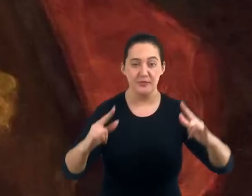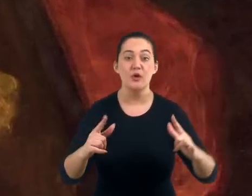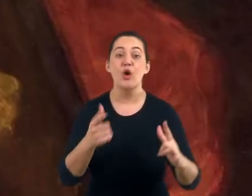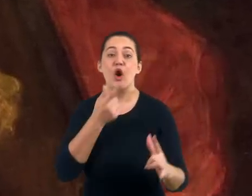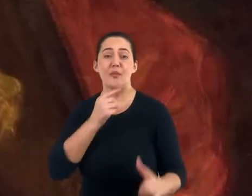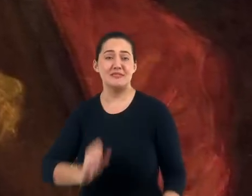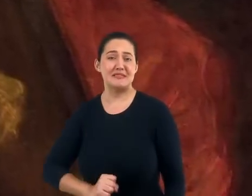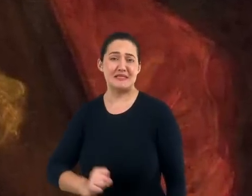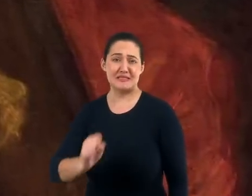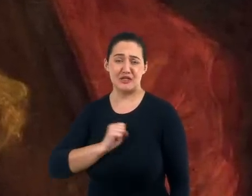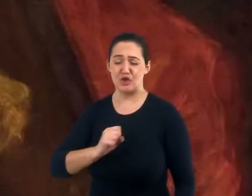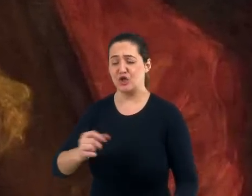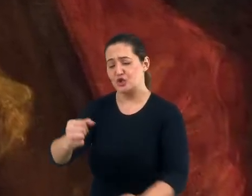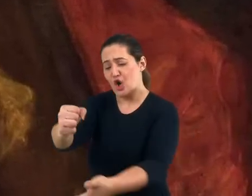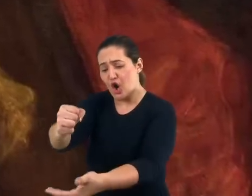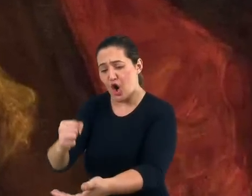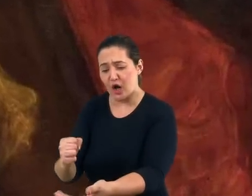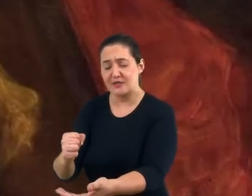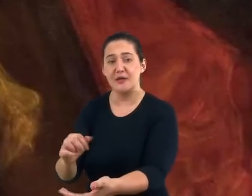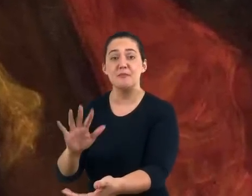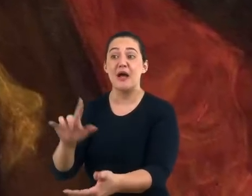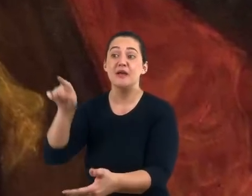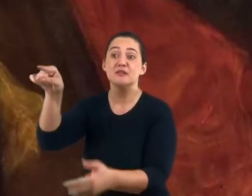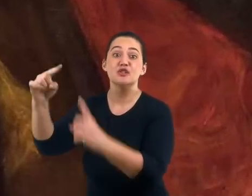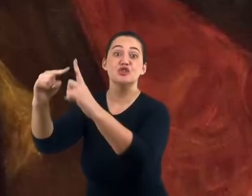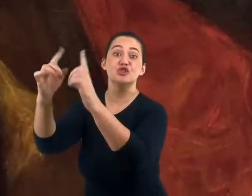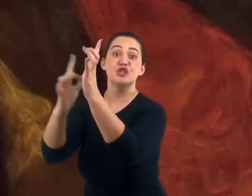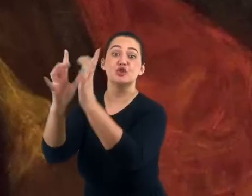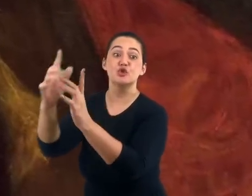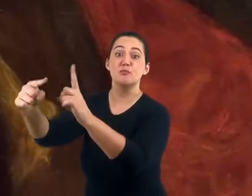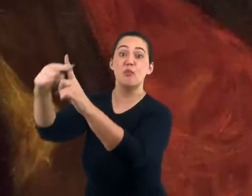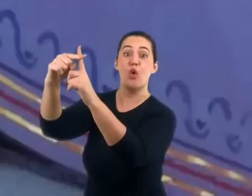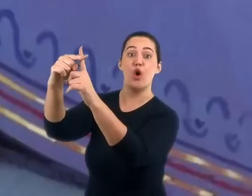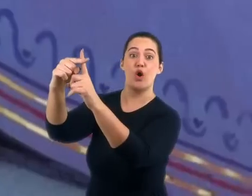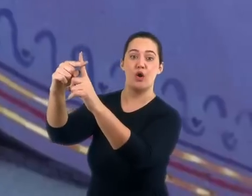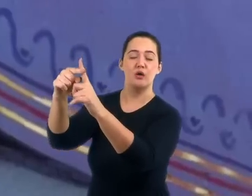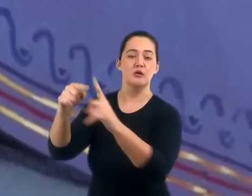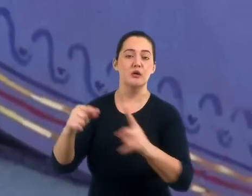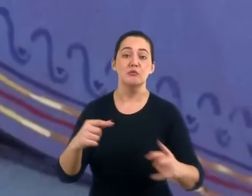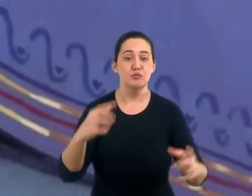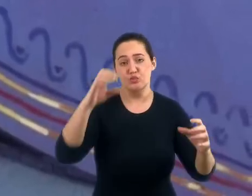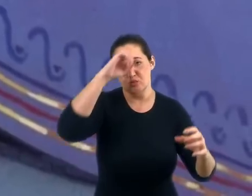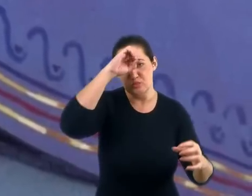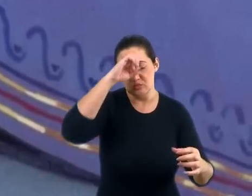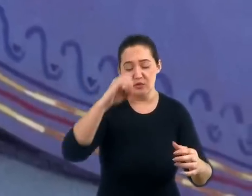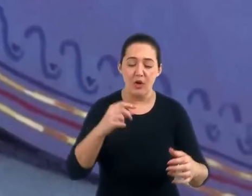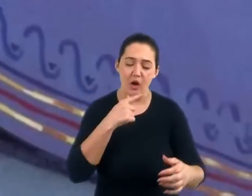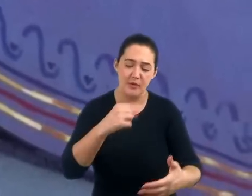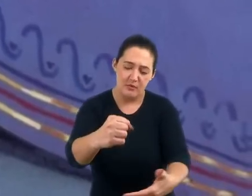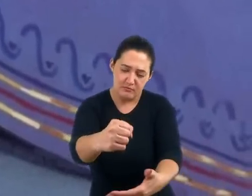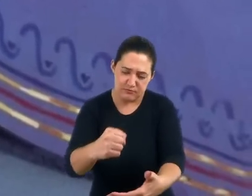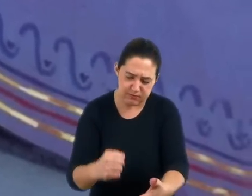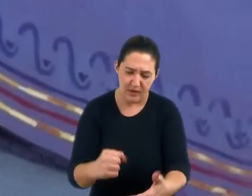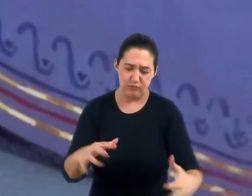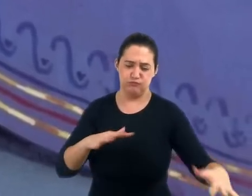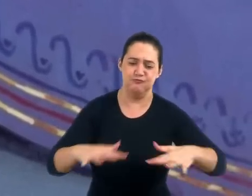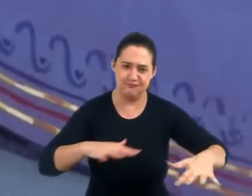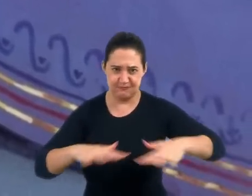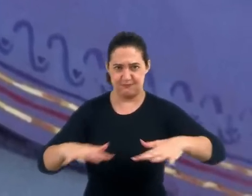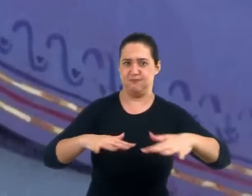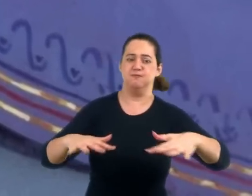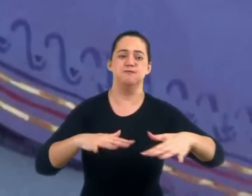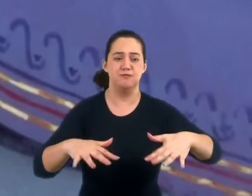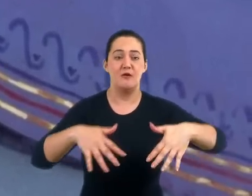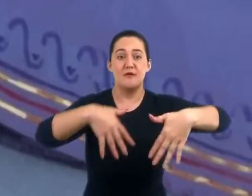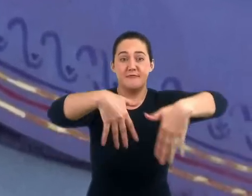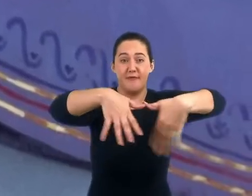para matar um cordeiro inocente. A terra começa a se convulsionar. De repente, o véu interno do templo se rasga de